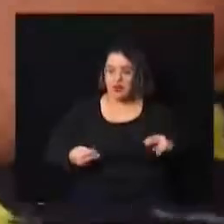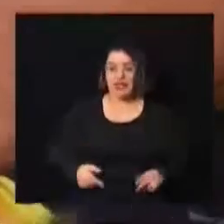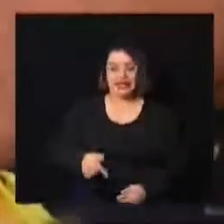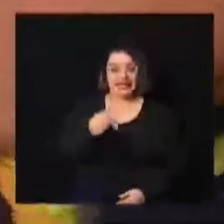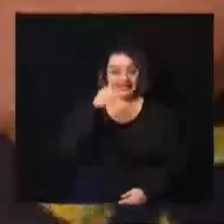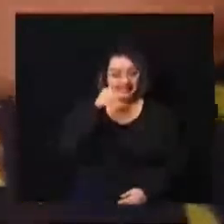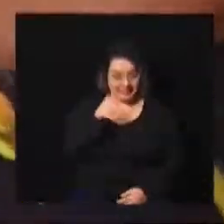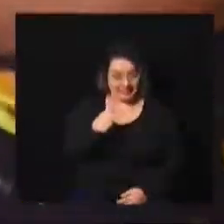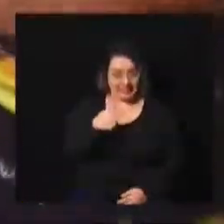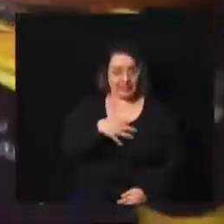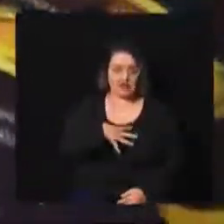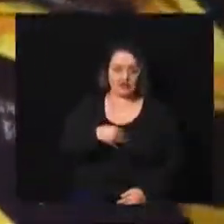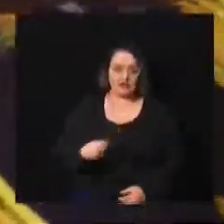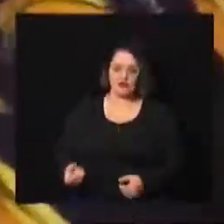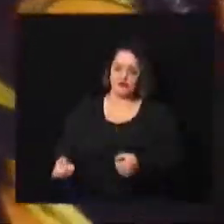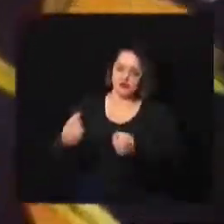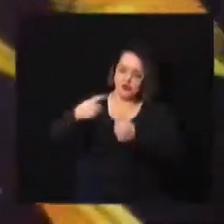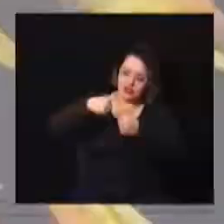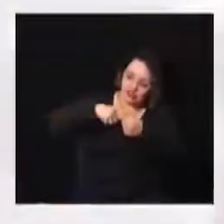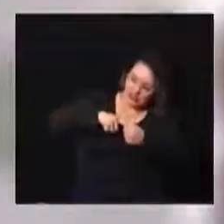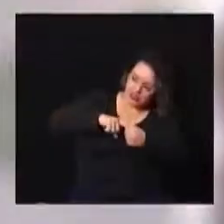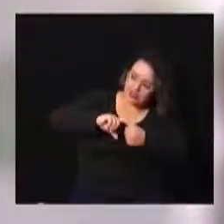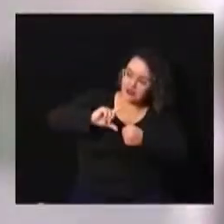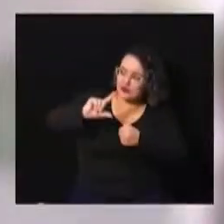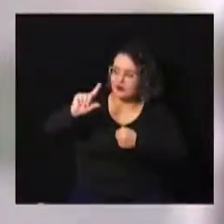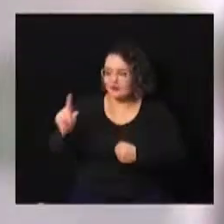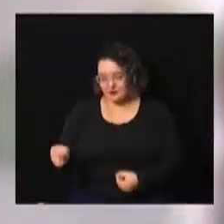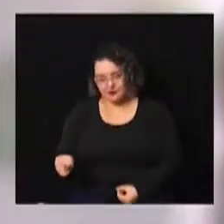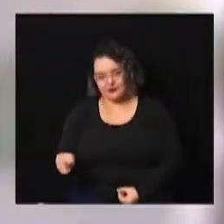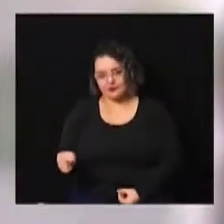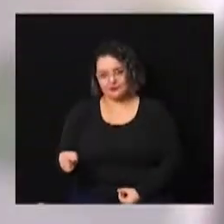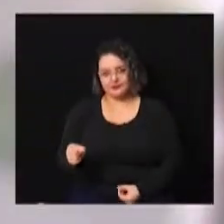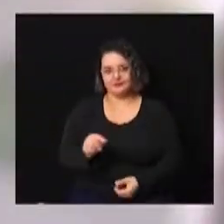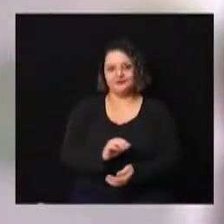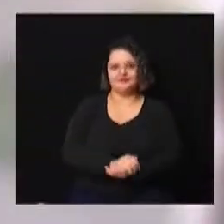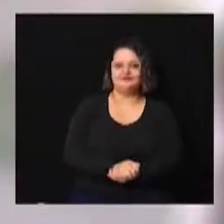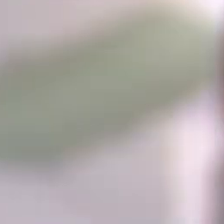de 7 filhos passageiros.